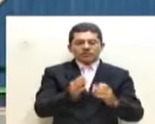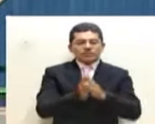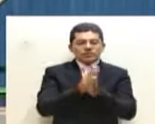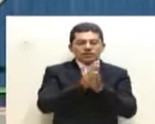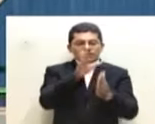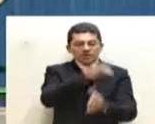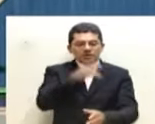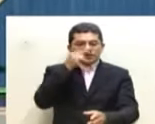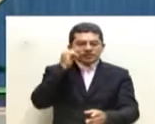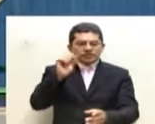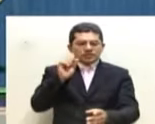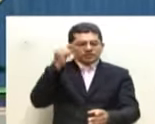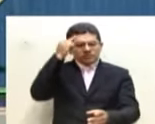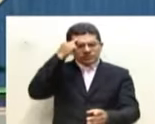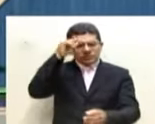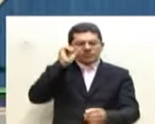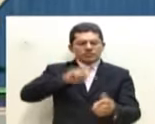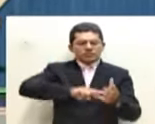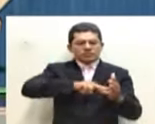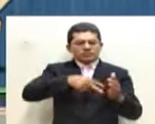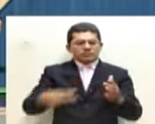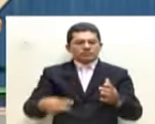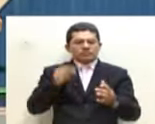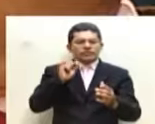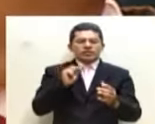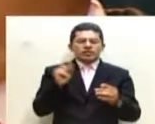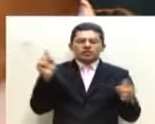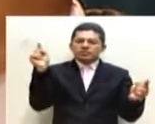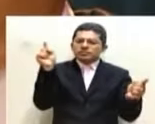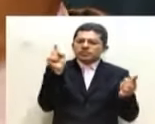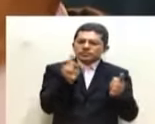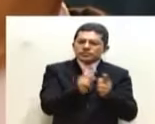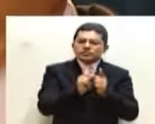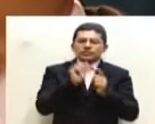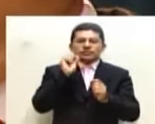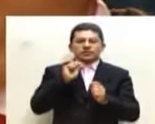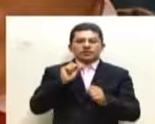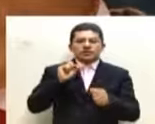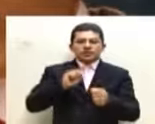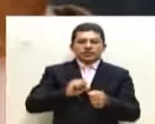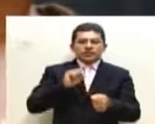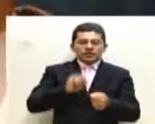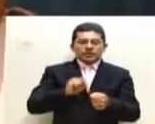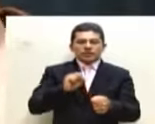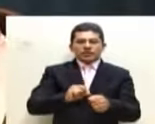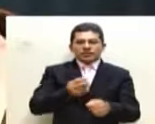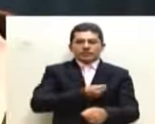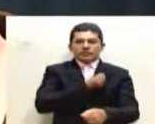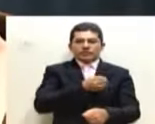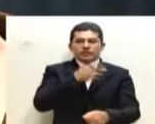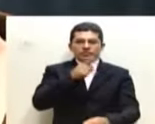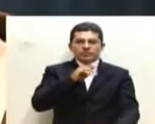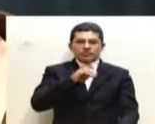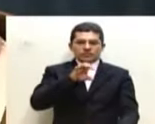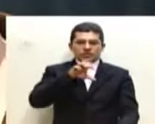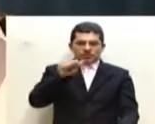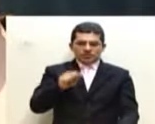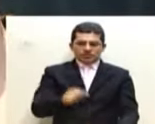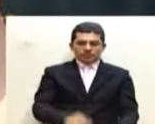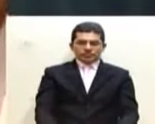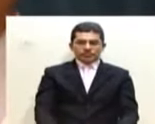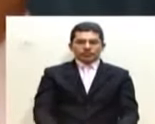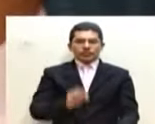Reflexão tão simples quanto suficiente para resumir o que deve ser a conduta de um homem na vida pública. O